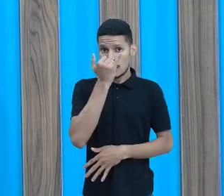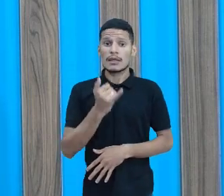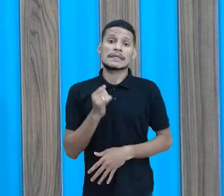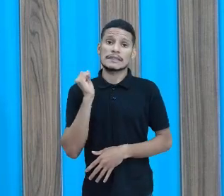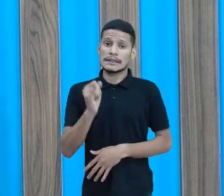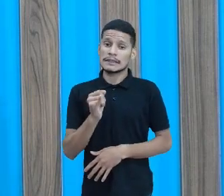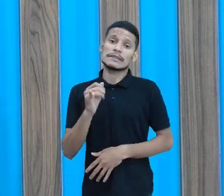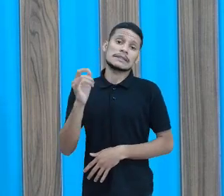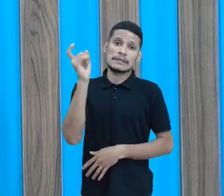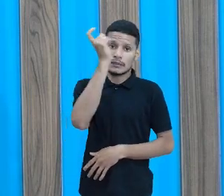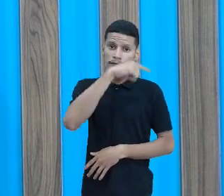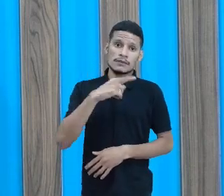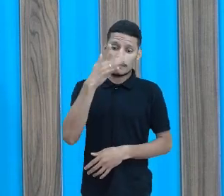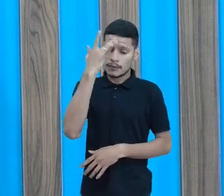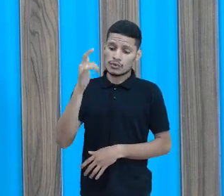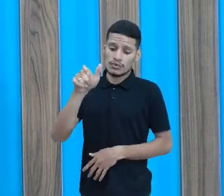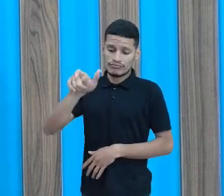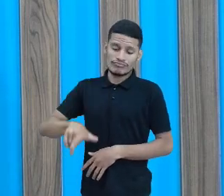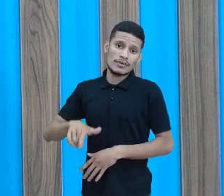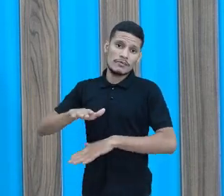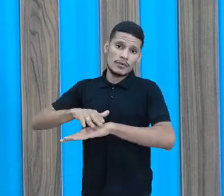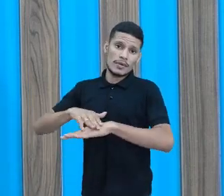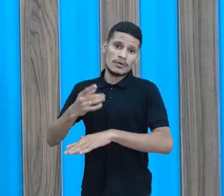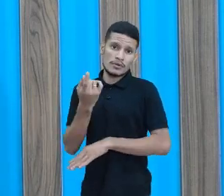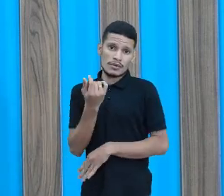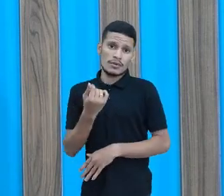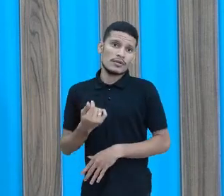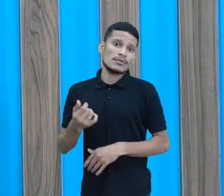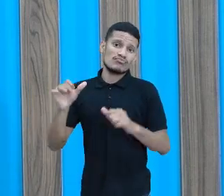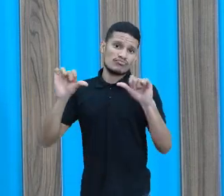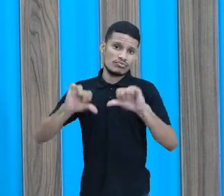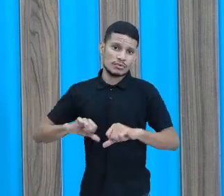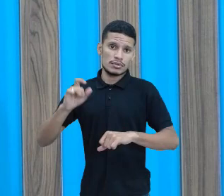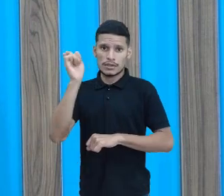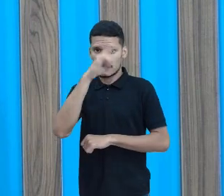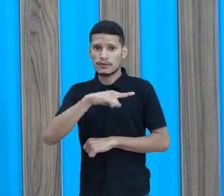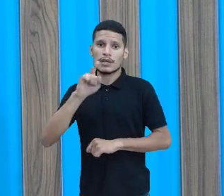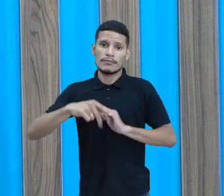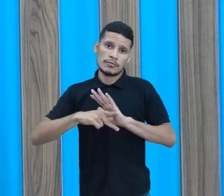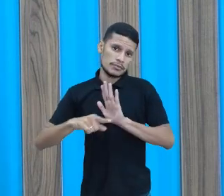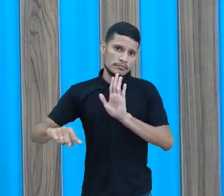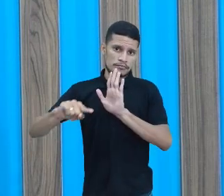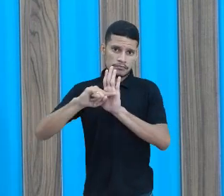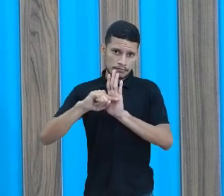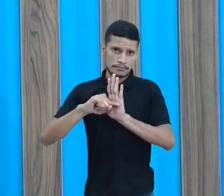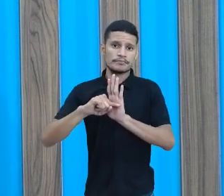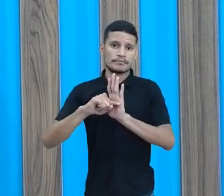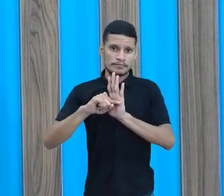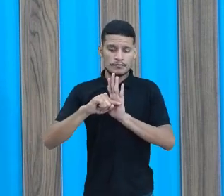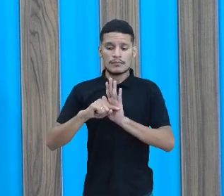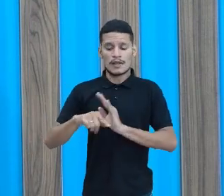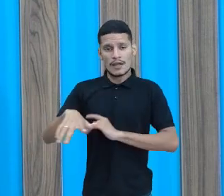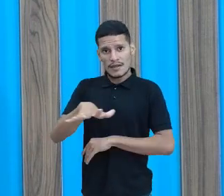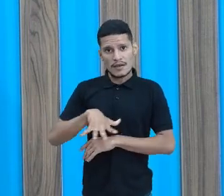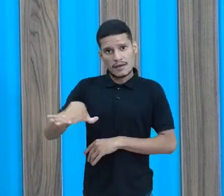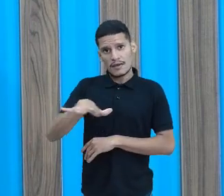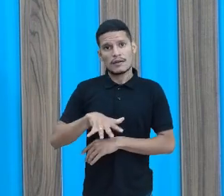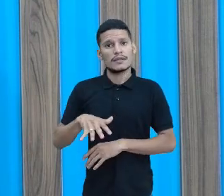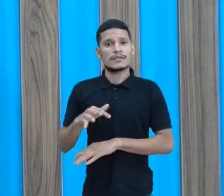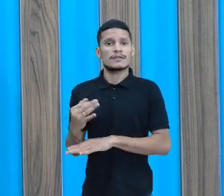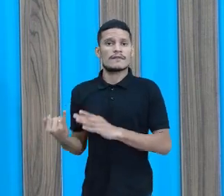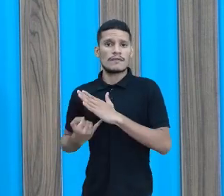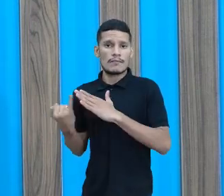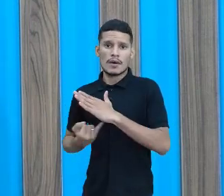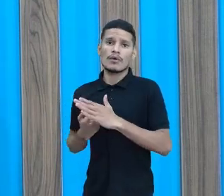econômica complicada. Tá? Então essa seria uma desvantagem do trabalho, mercado de trabalho informal. Né? Você está por conta própria, por